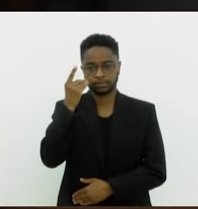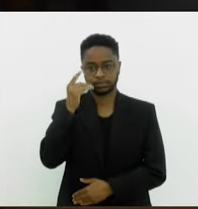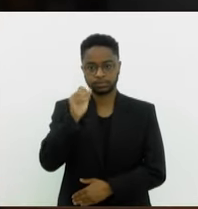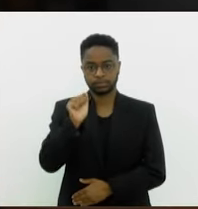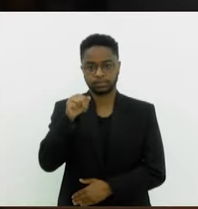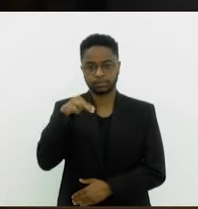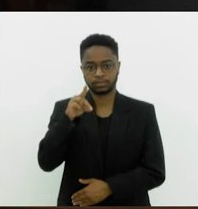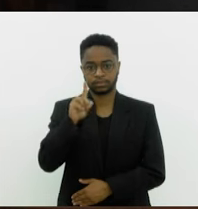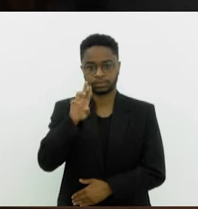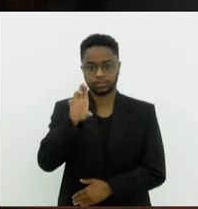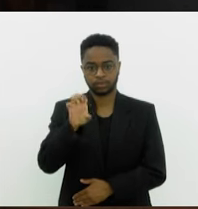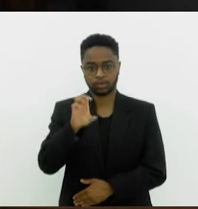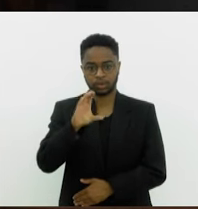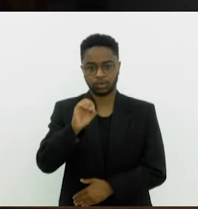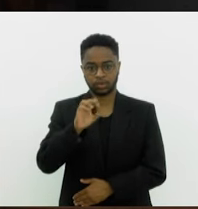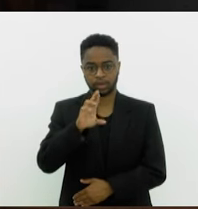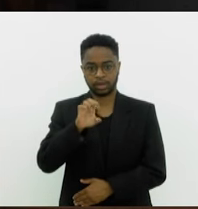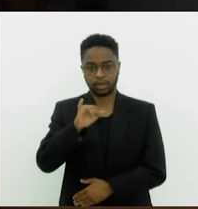André Corrêa,